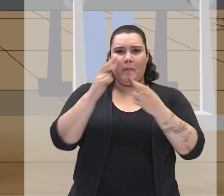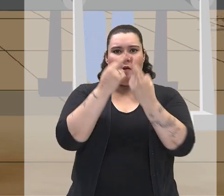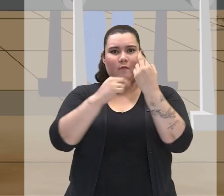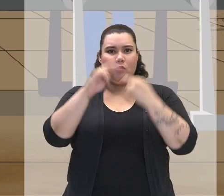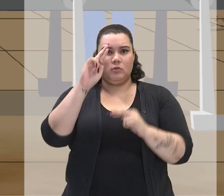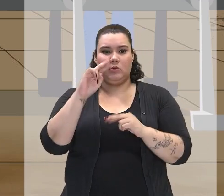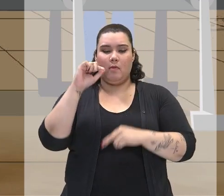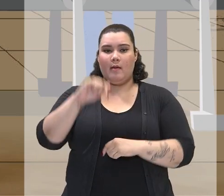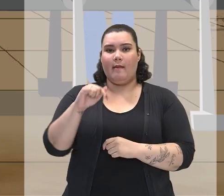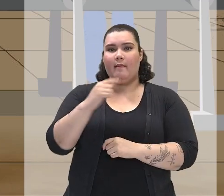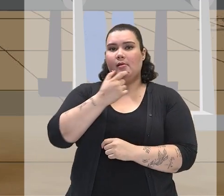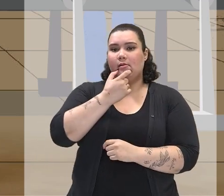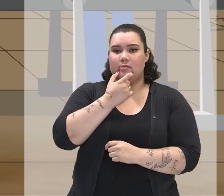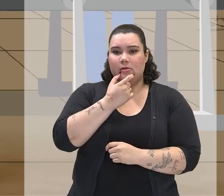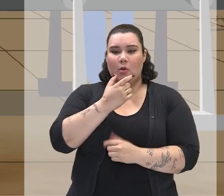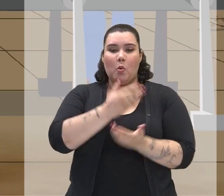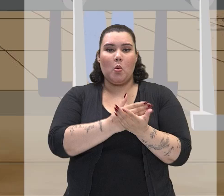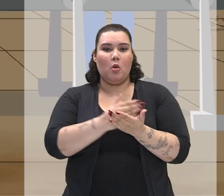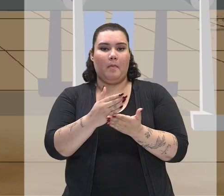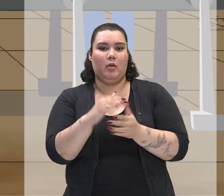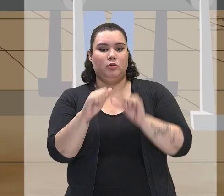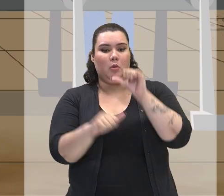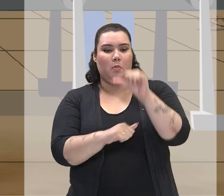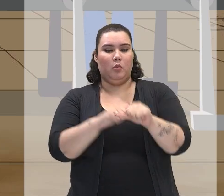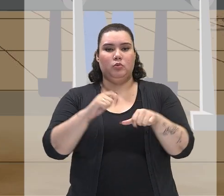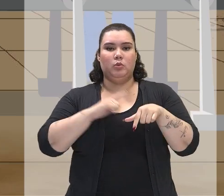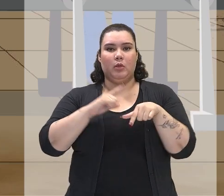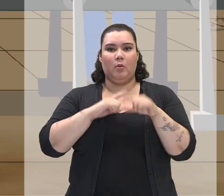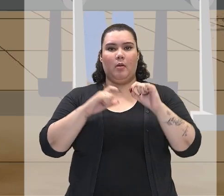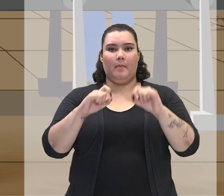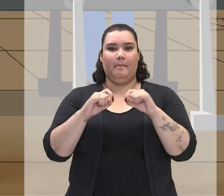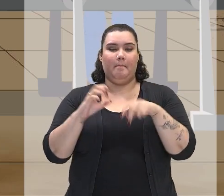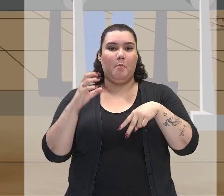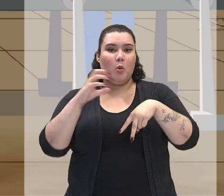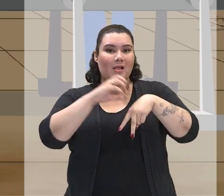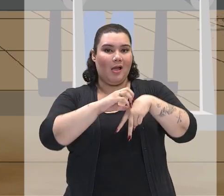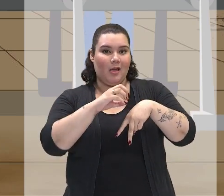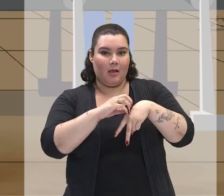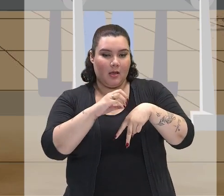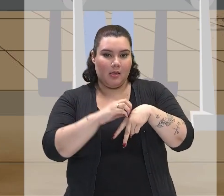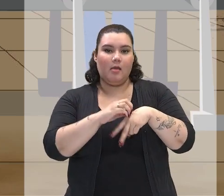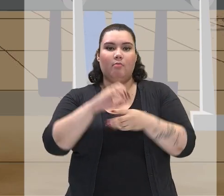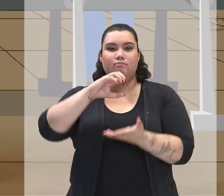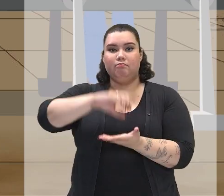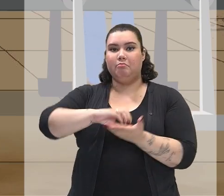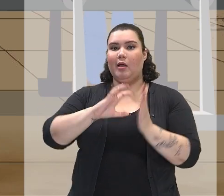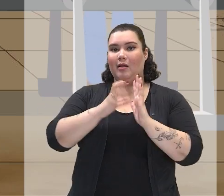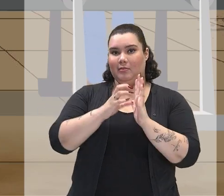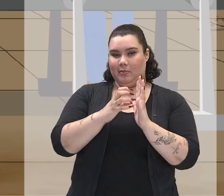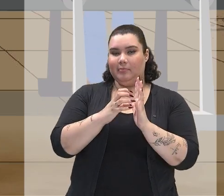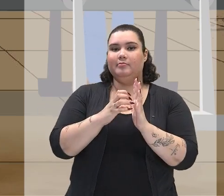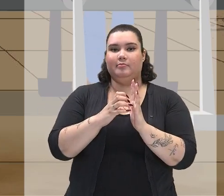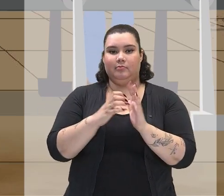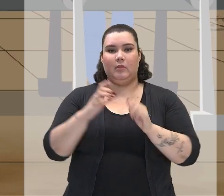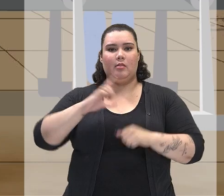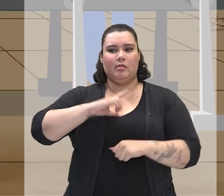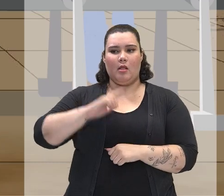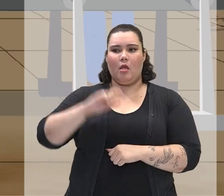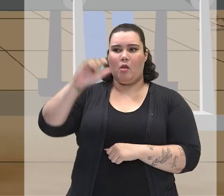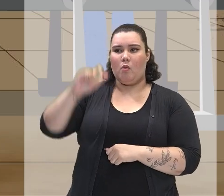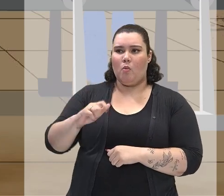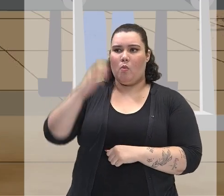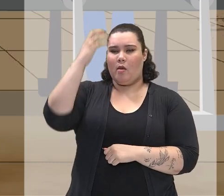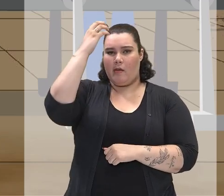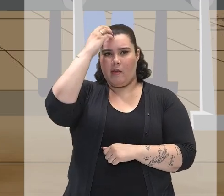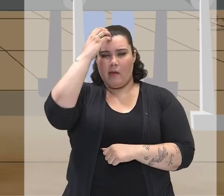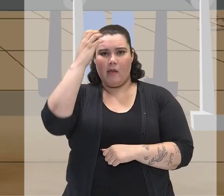se tornando uma chamada monarquia parlamentarista, onde existe a figura da família real, a figura do rei, da rainha, dos príncipes